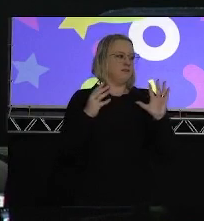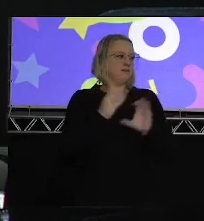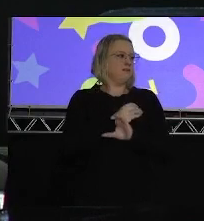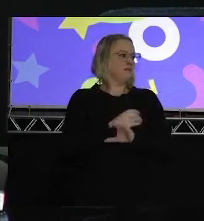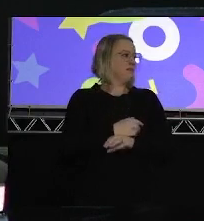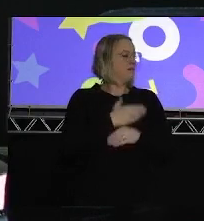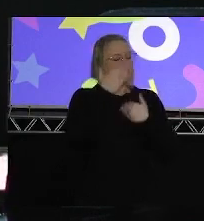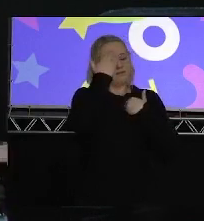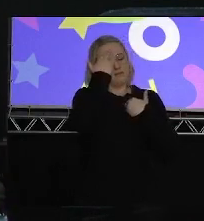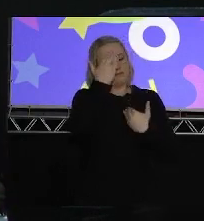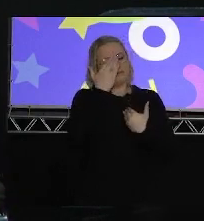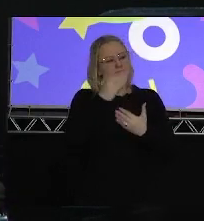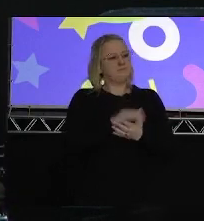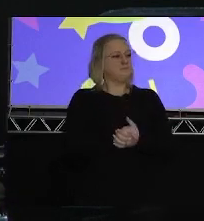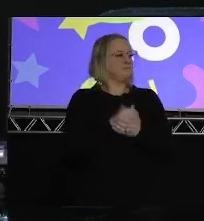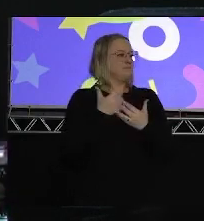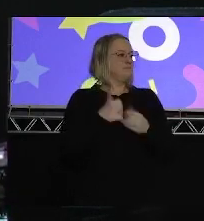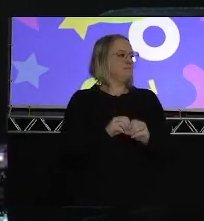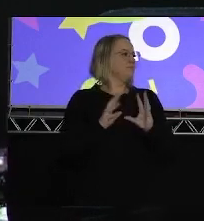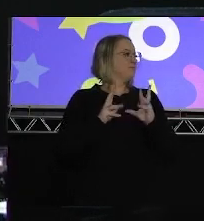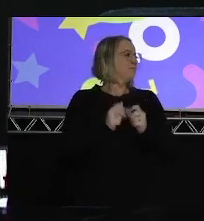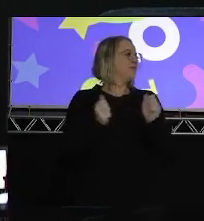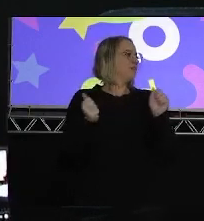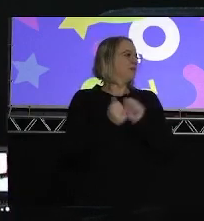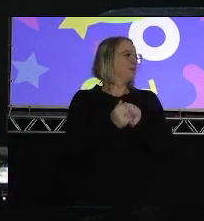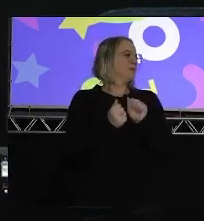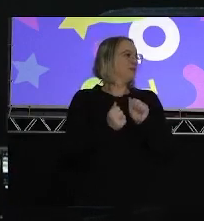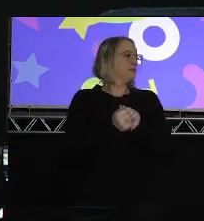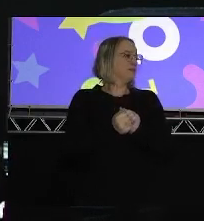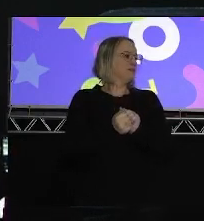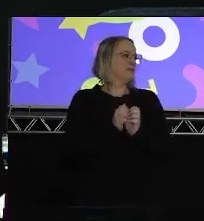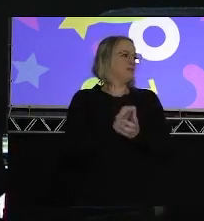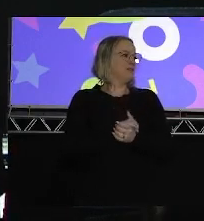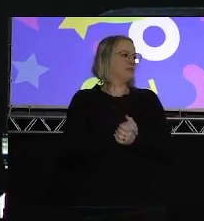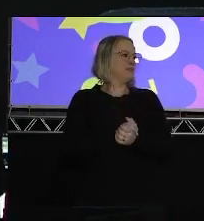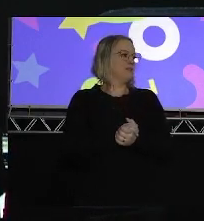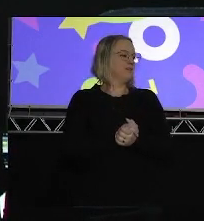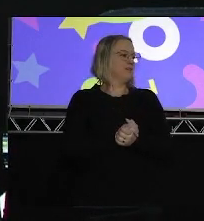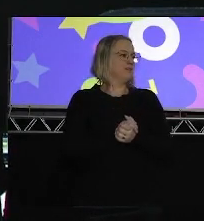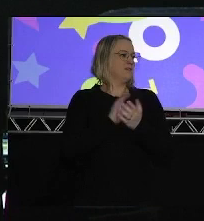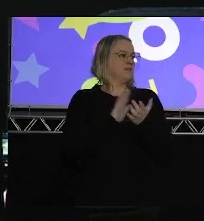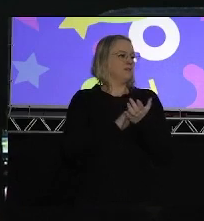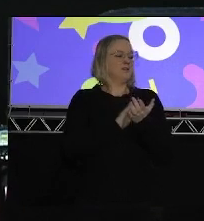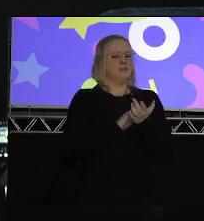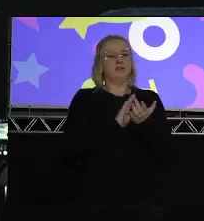Quero agradecer muito, pessoal, a presença de todos. E fico à disposição aí. Perguntas, né?